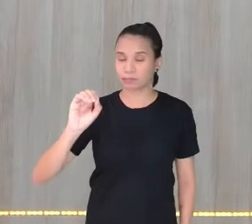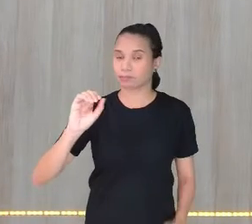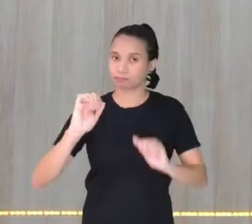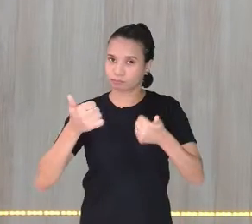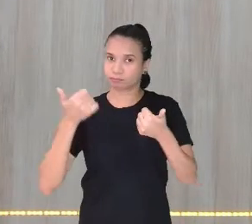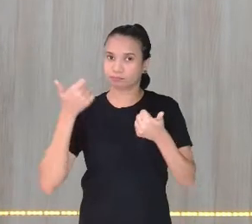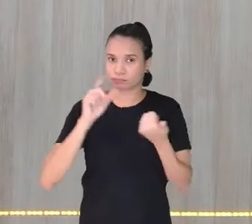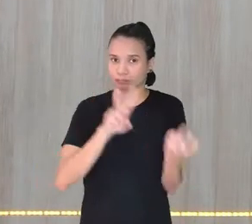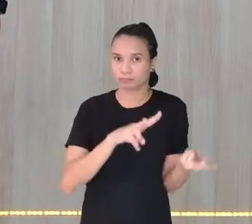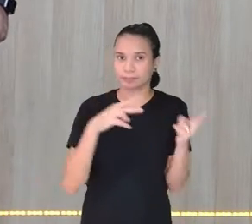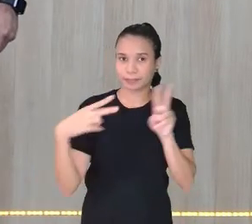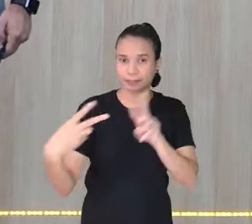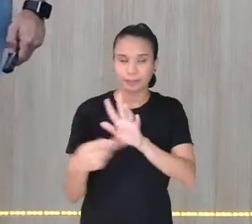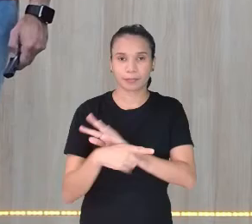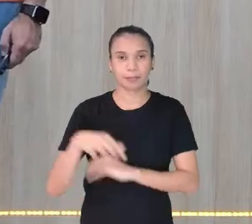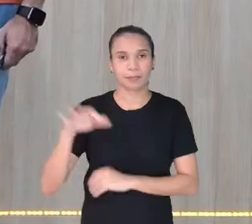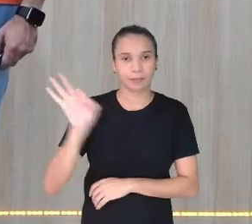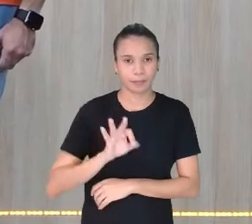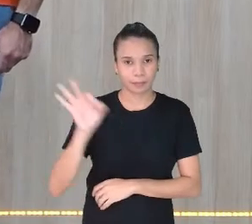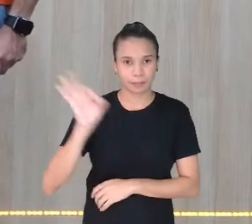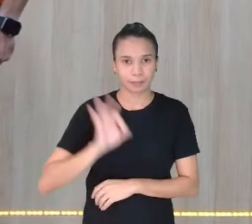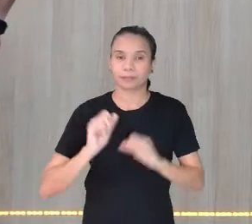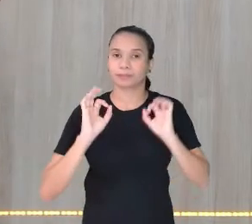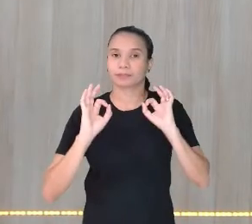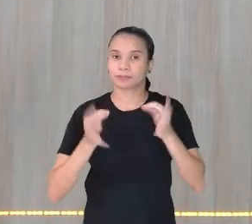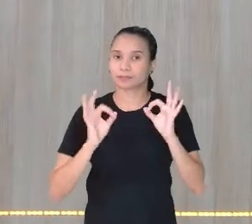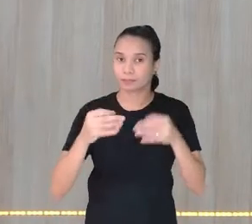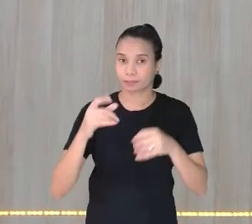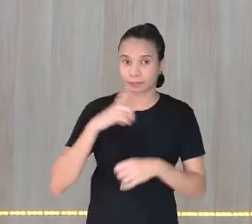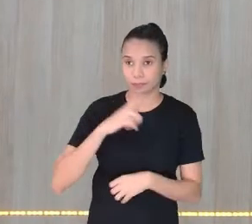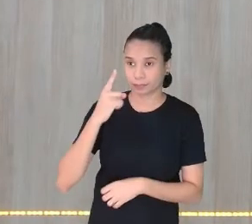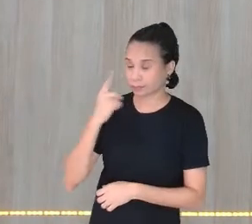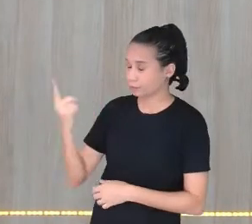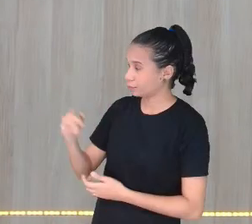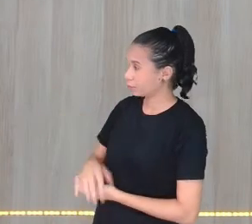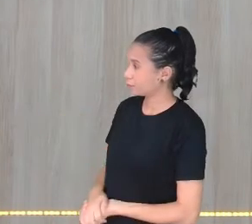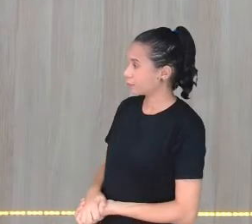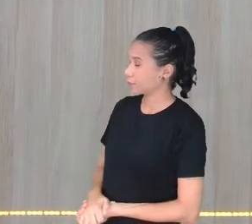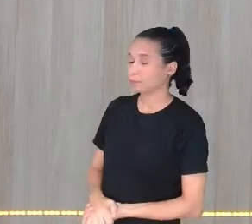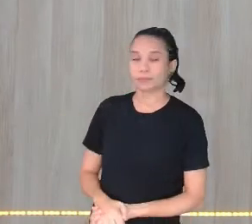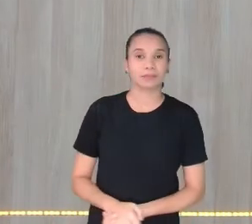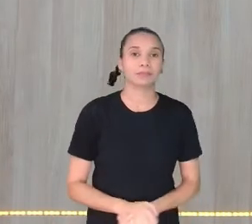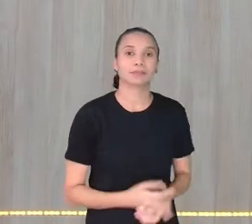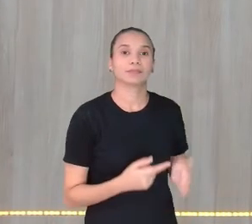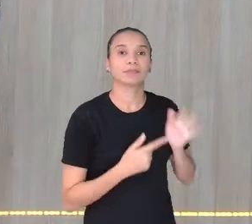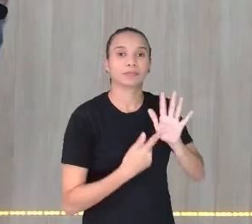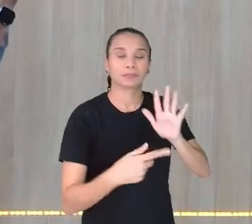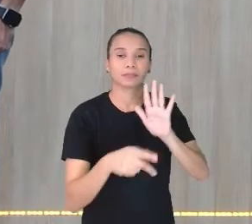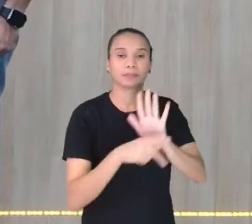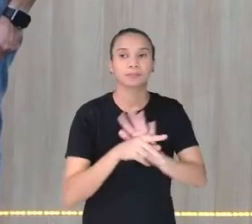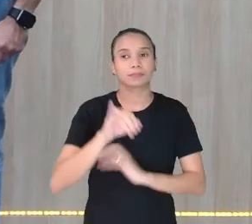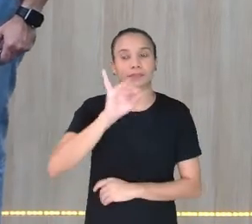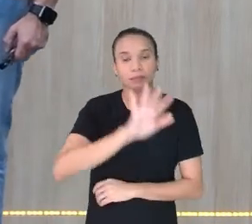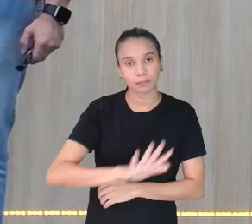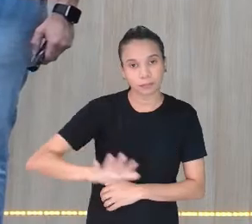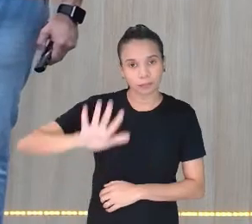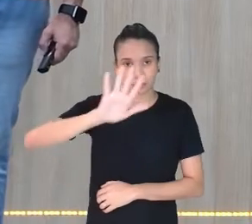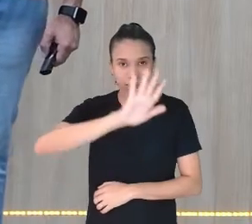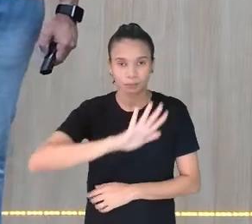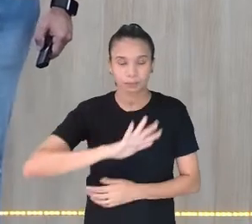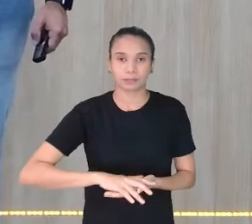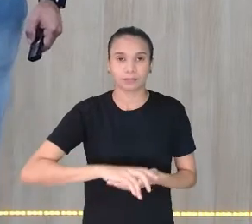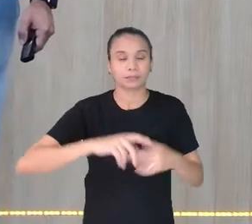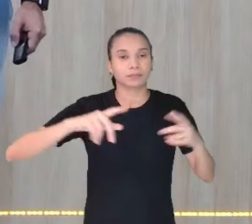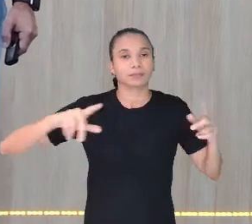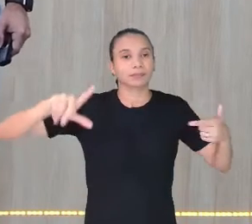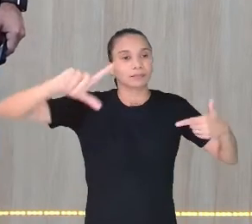Você transforma em uma porcentagem, certo? Então, eu tenho aqui, ó, a representação dessa figura aí, desse retângulo, que